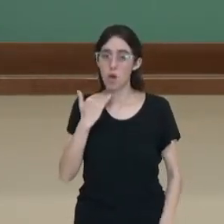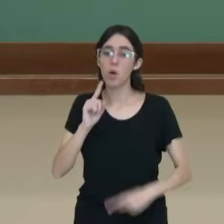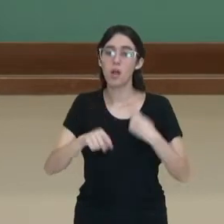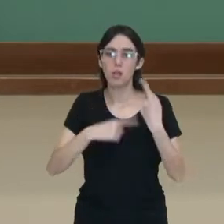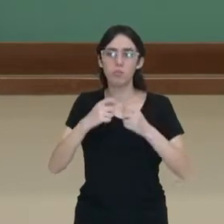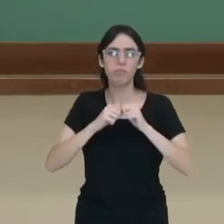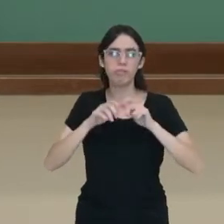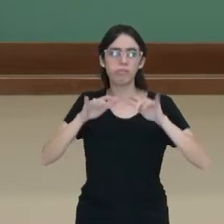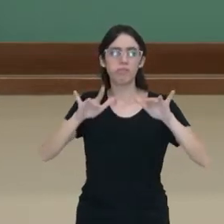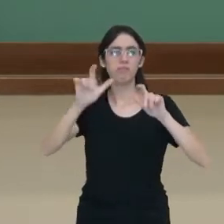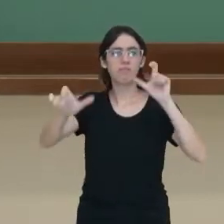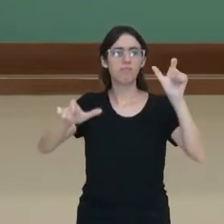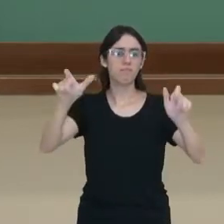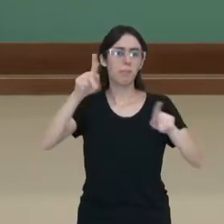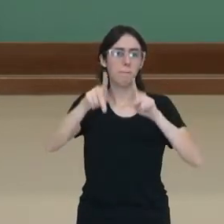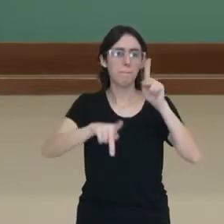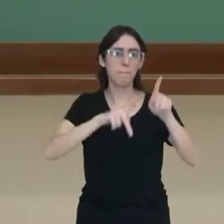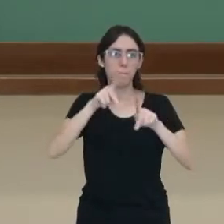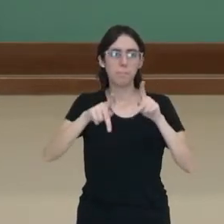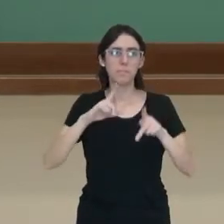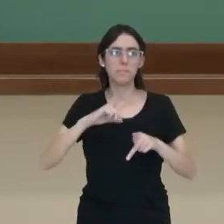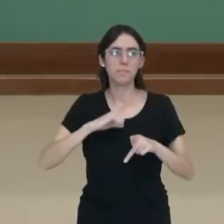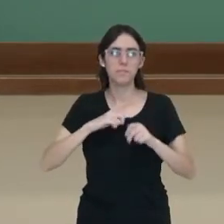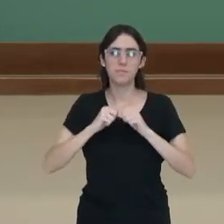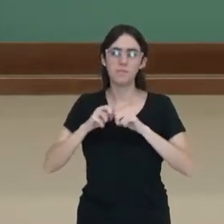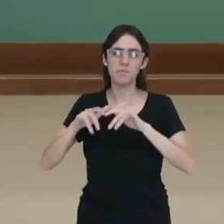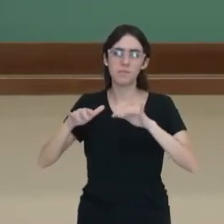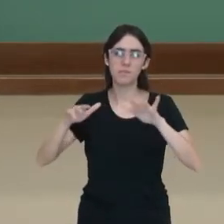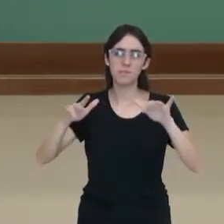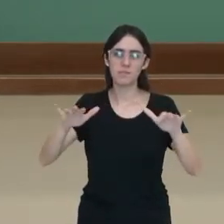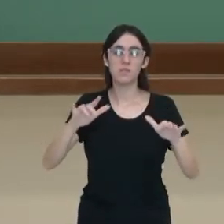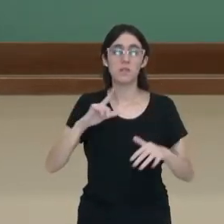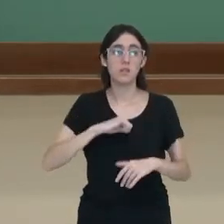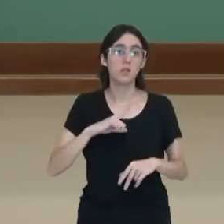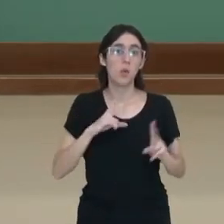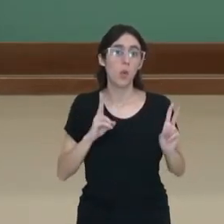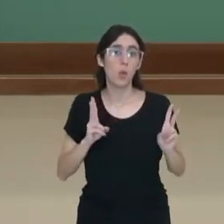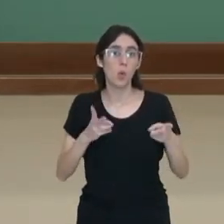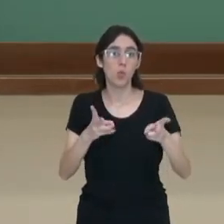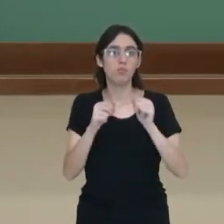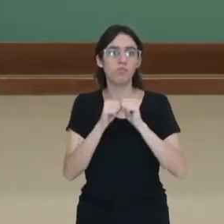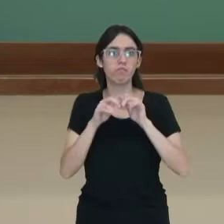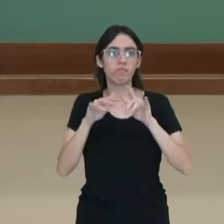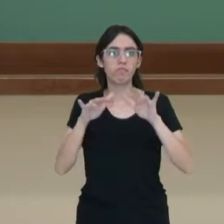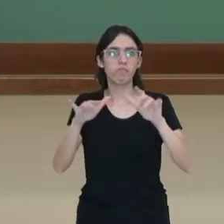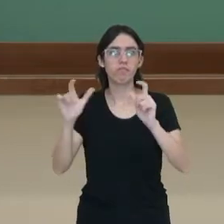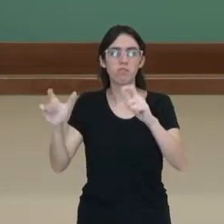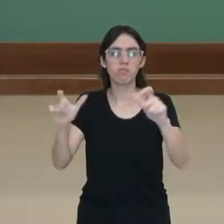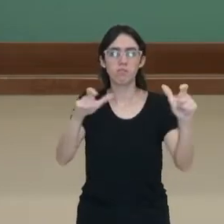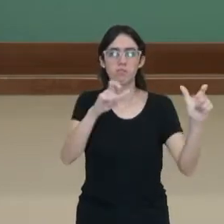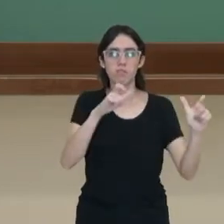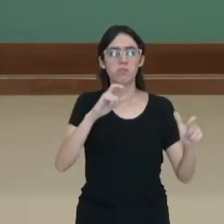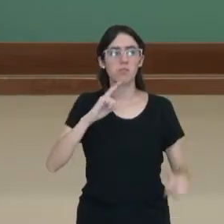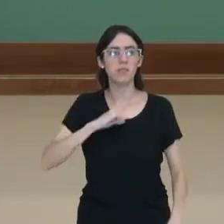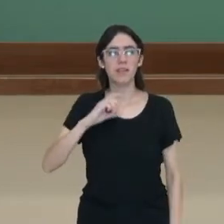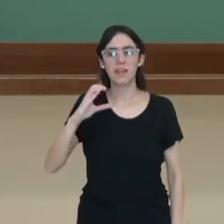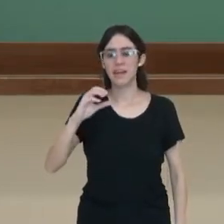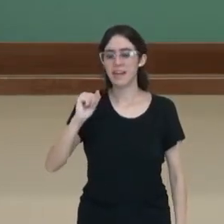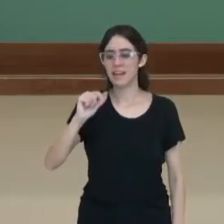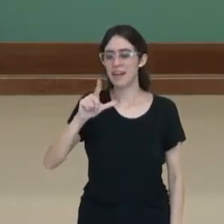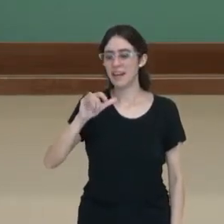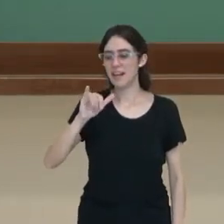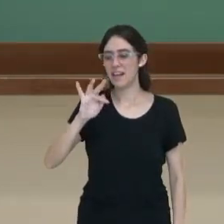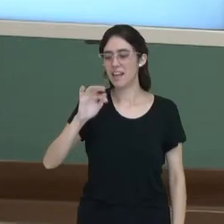descendentes, ou vamos falar assim, de povos islâmicos que vão continuar a expansão territorial com os califados,